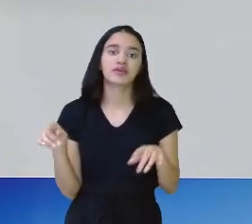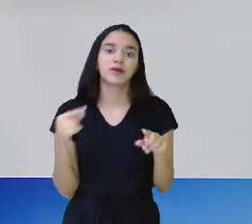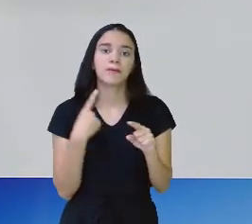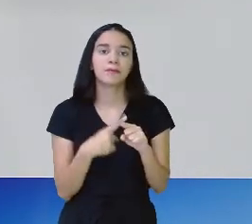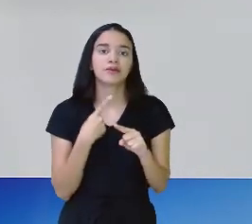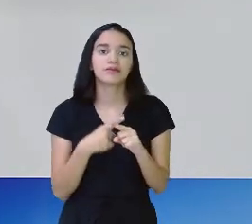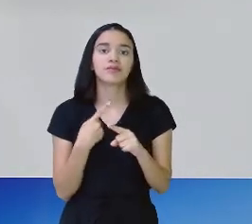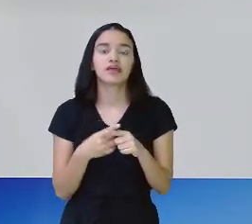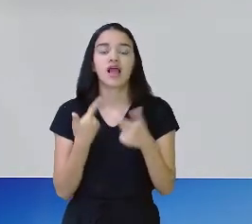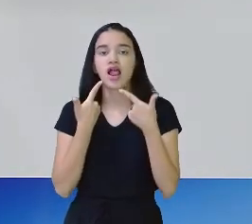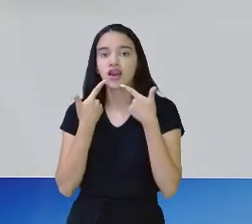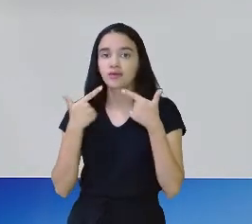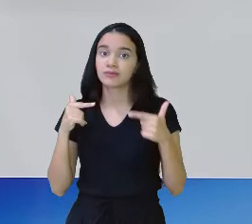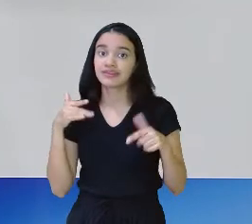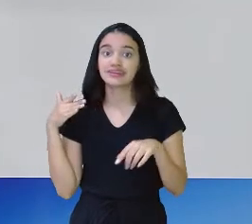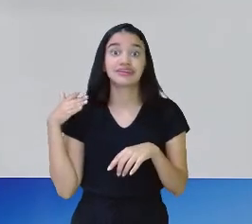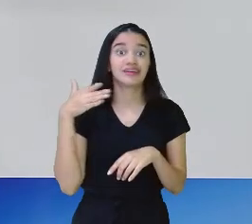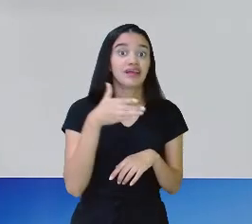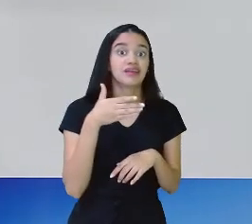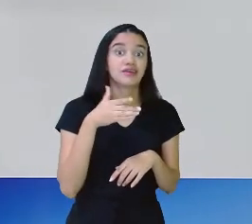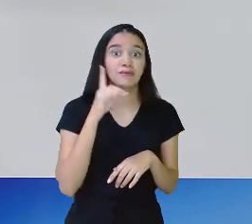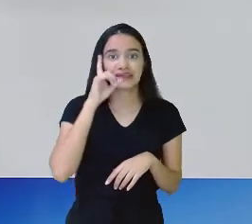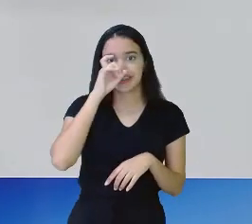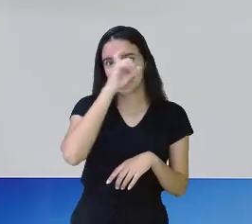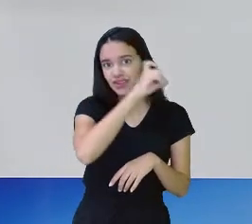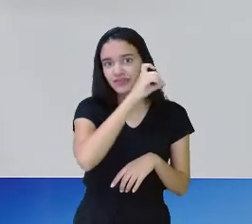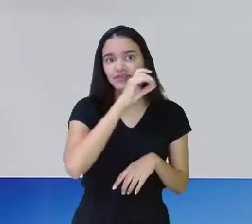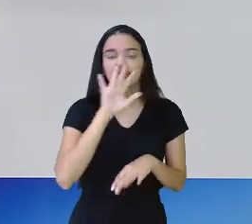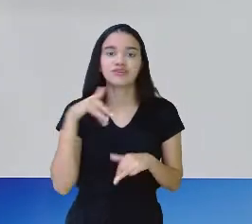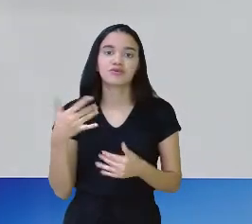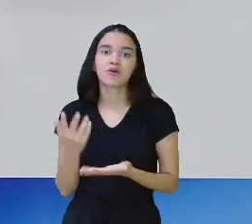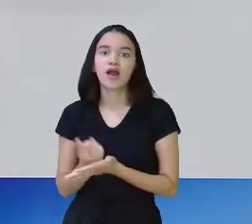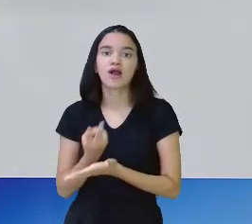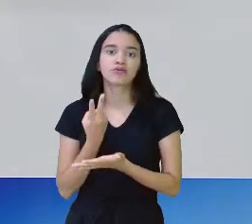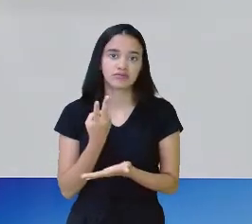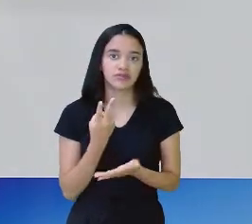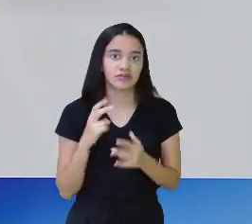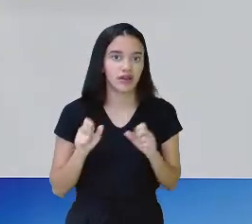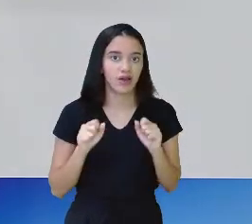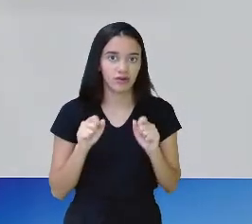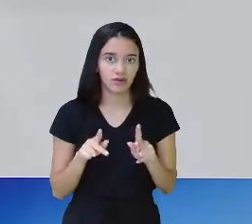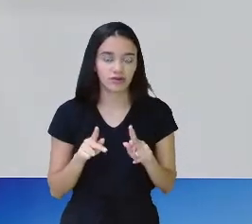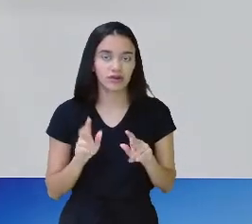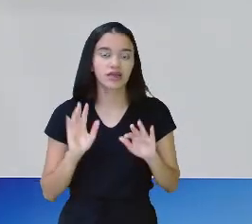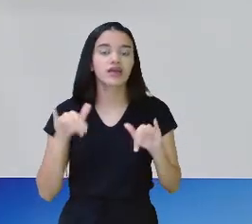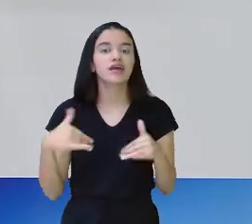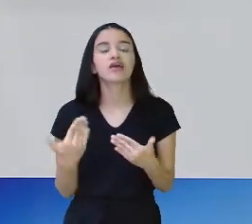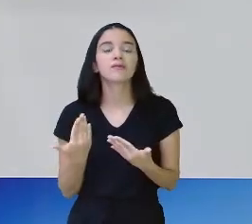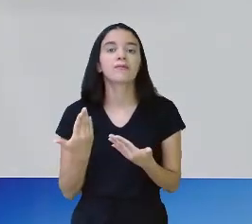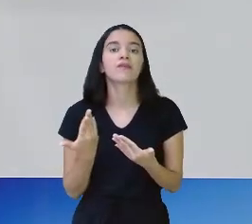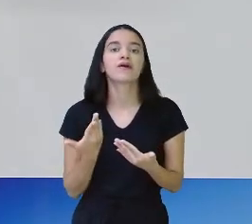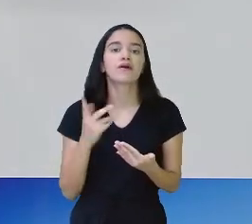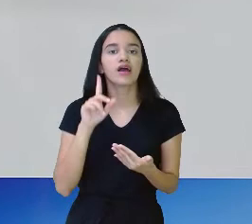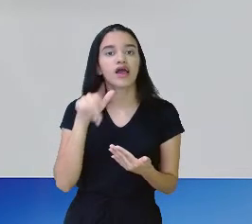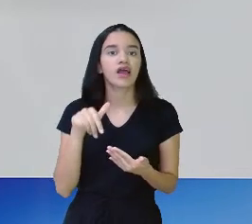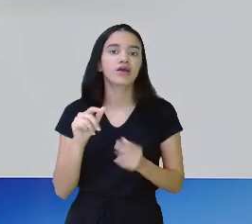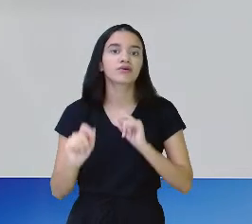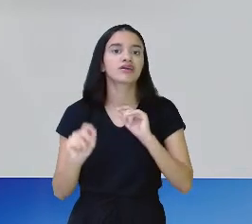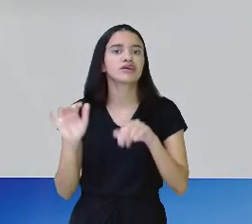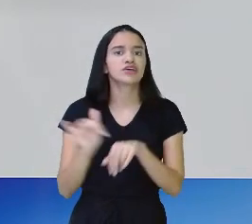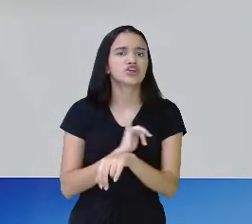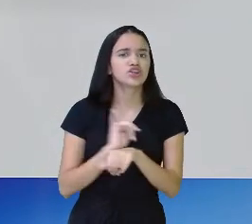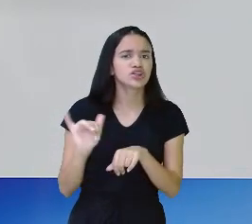que é uma linguagem direta. É mais difícil isso acontecer, tá? Os sinais de pontuação, eles são estratégias